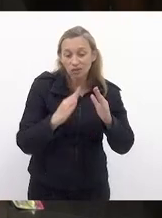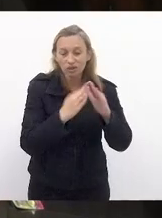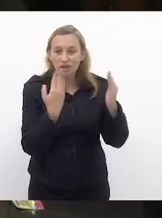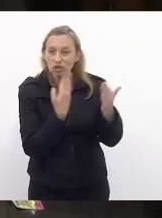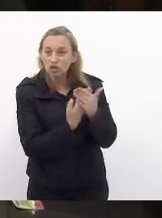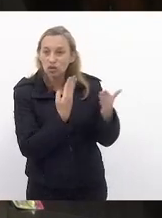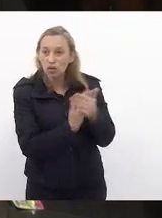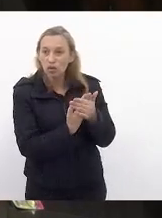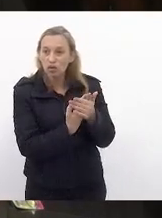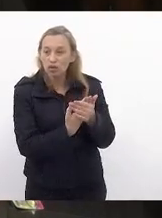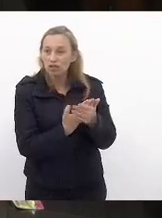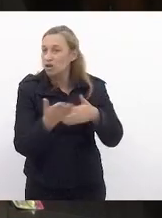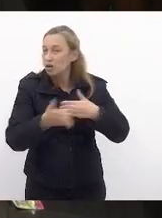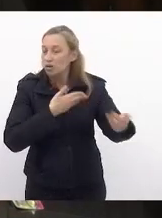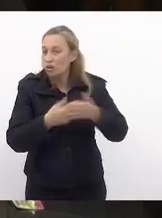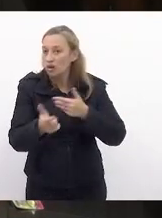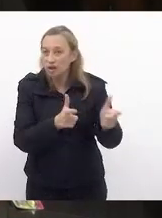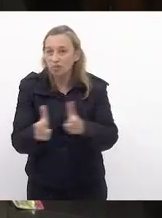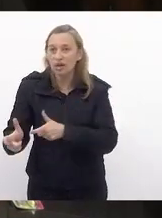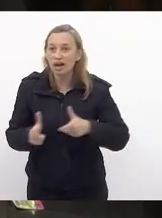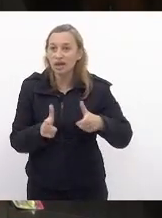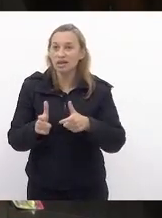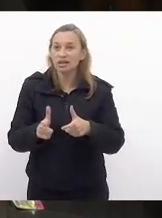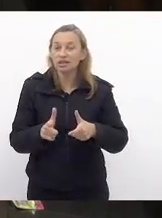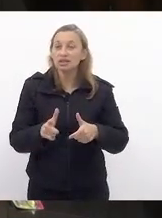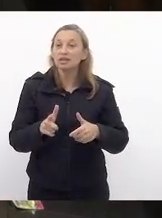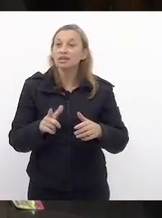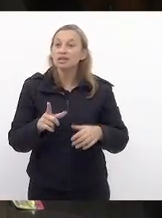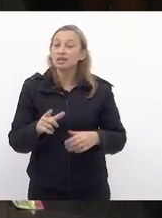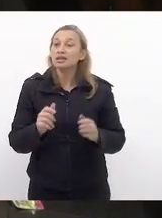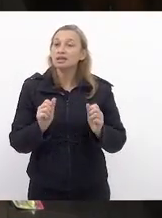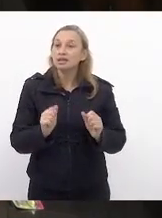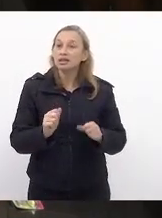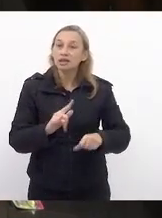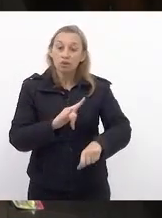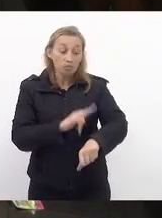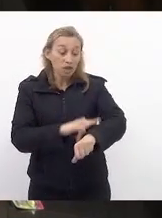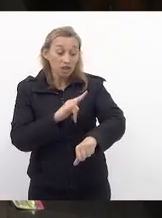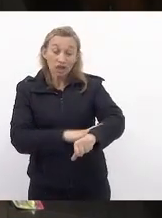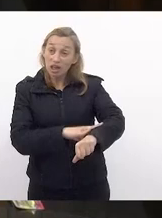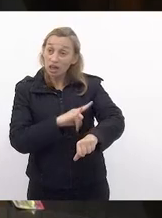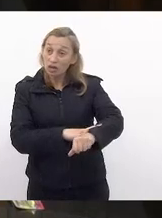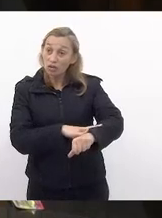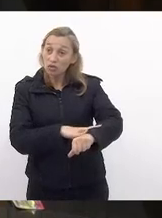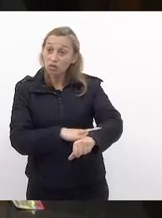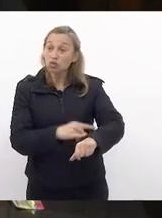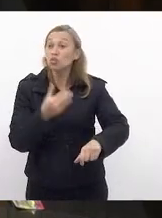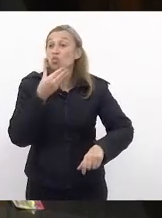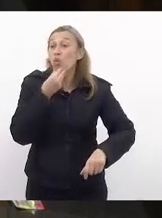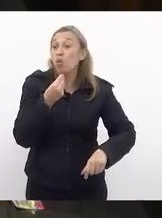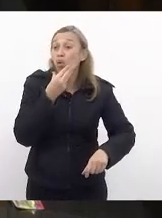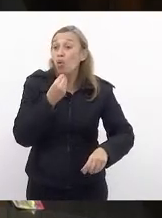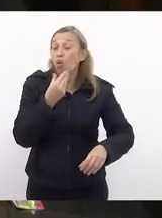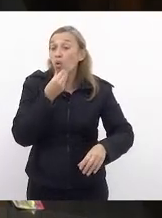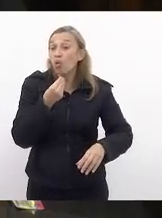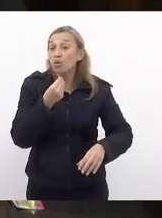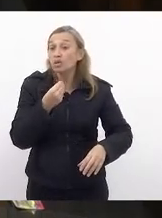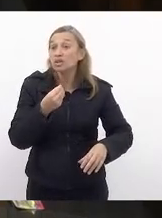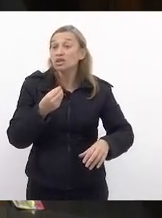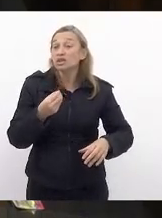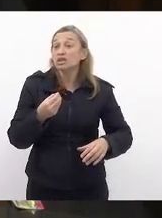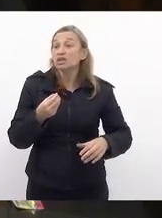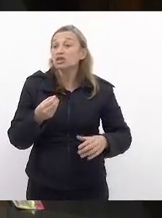das escolas ou em qualquer outro lugar tenho que frequentar banheiros com marmanjos de